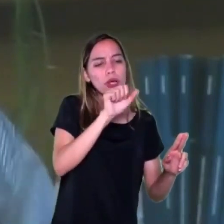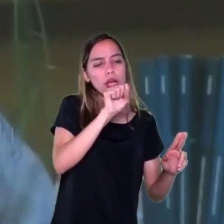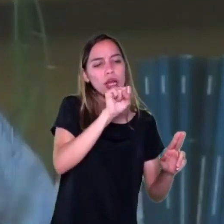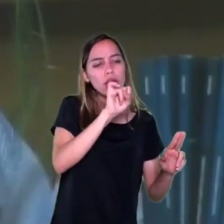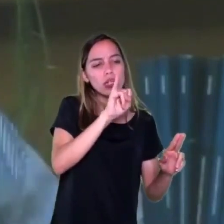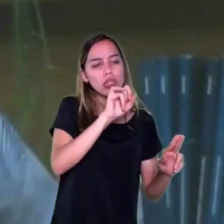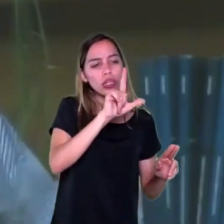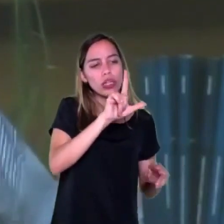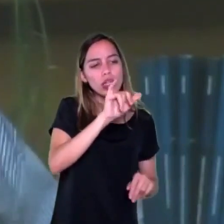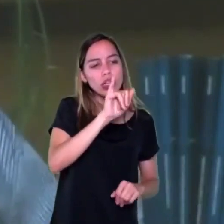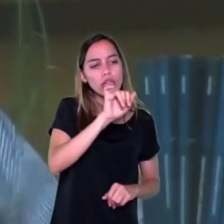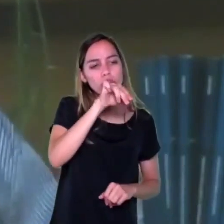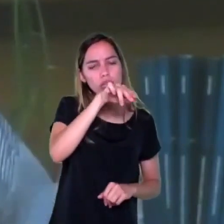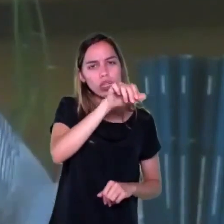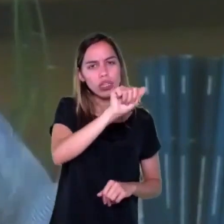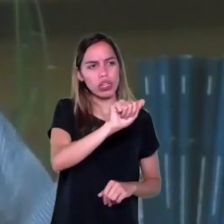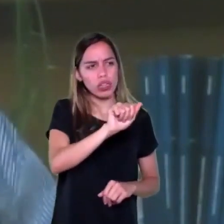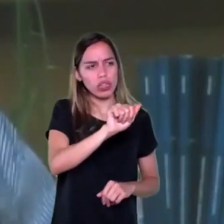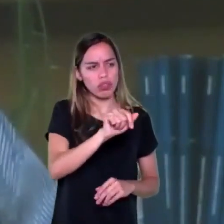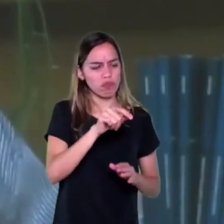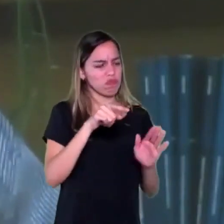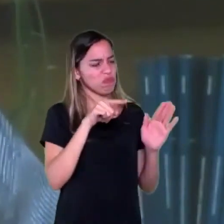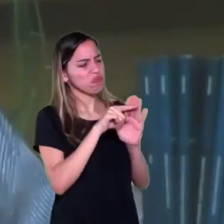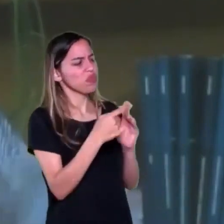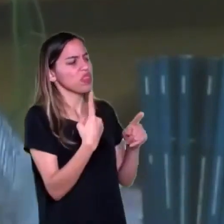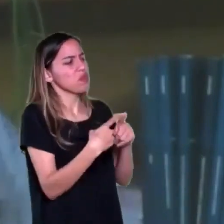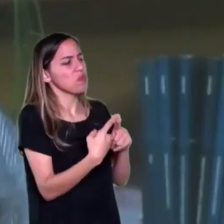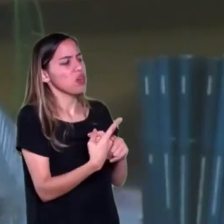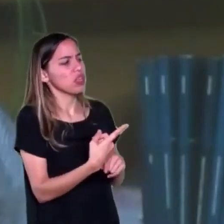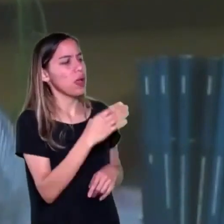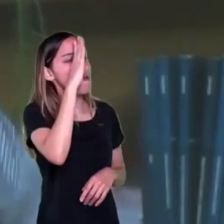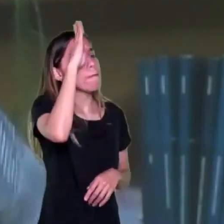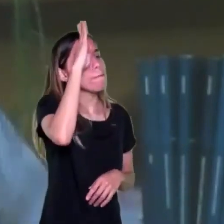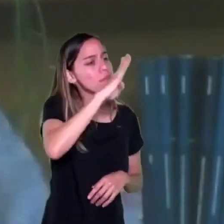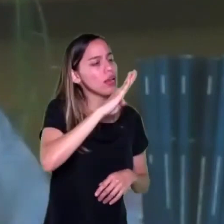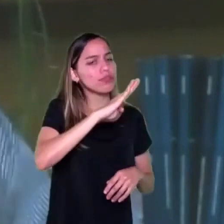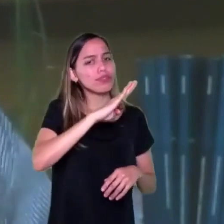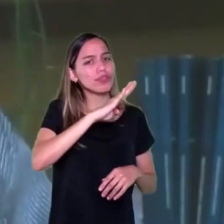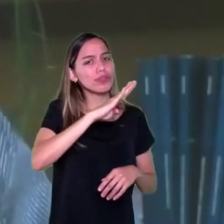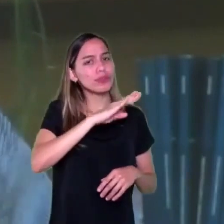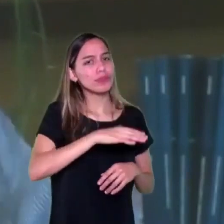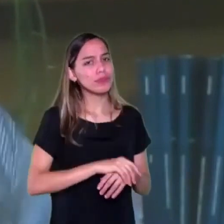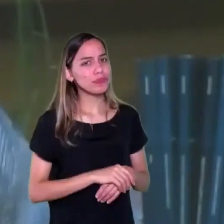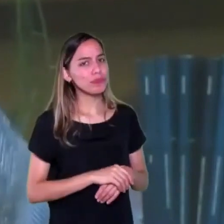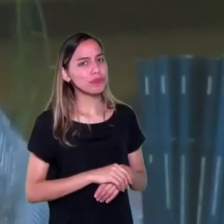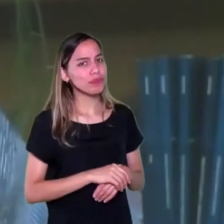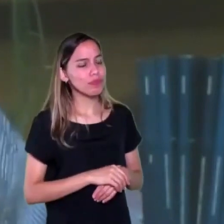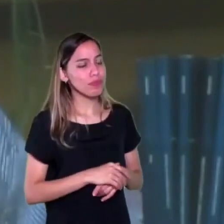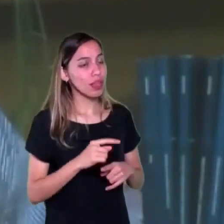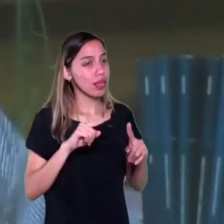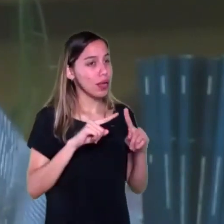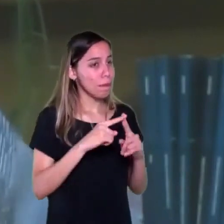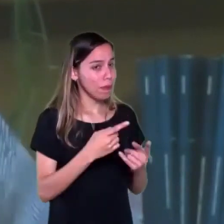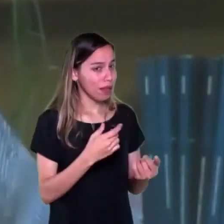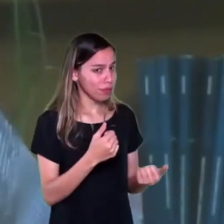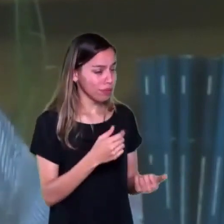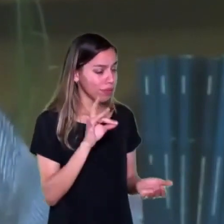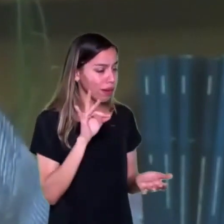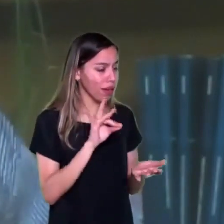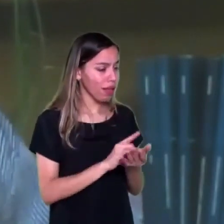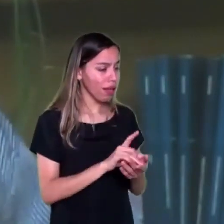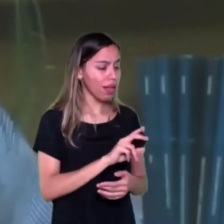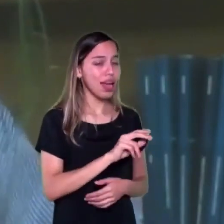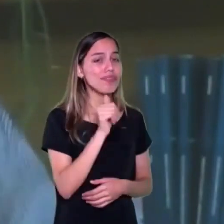o pessoal perguntou, mas por que Brasilina? Ele falou, homenagem ao Brasil. Mas aí descobriram que, na verdade, era uma namorada que ele tinha,